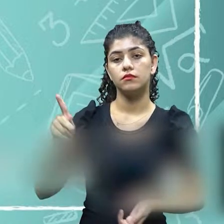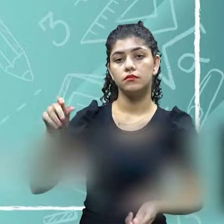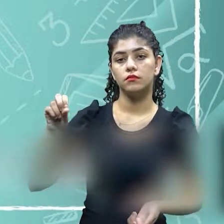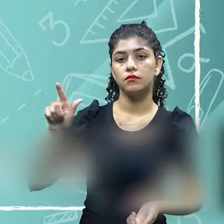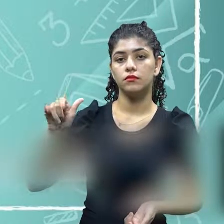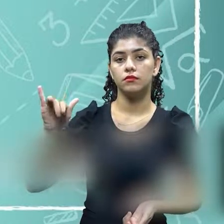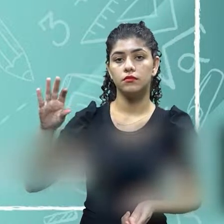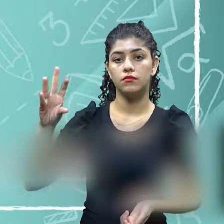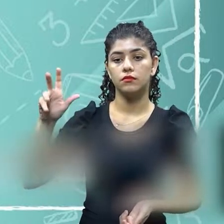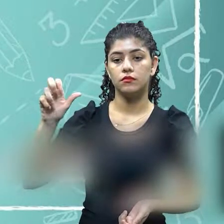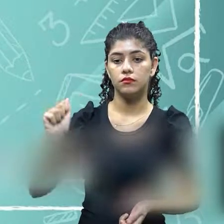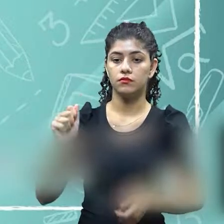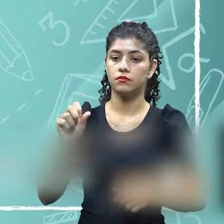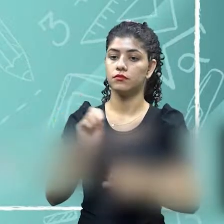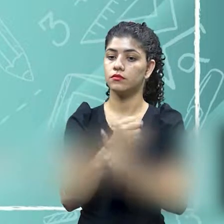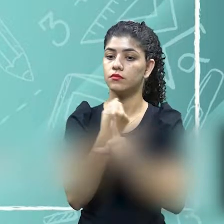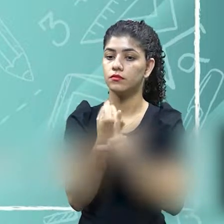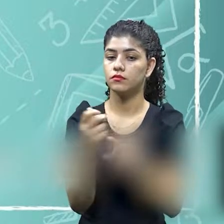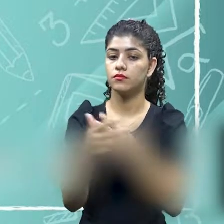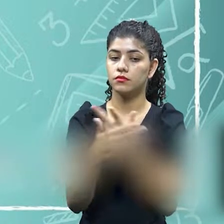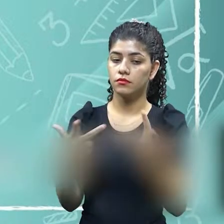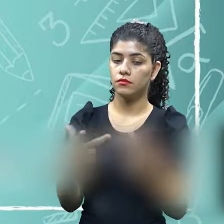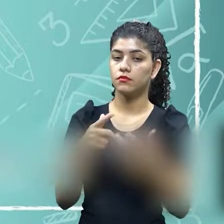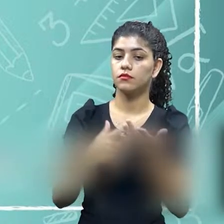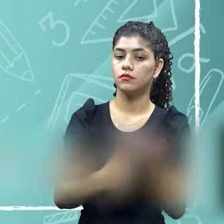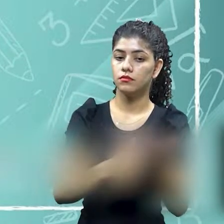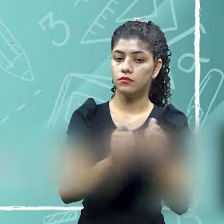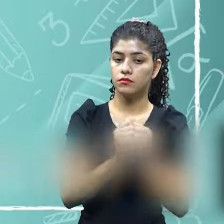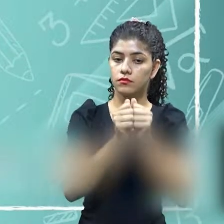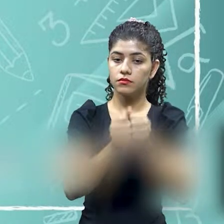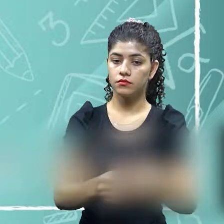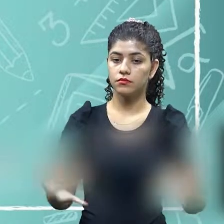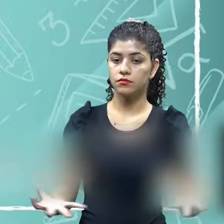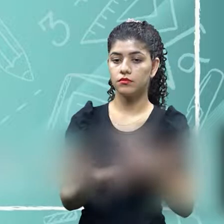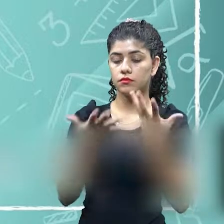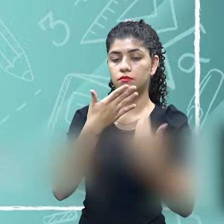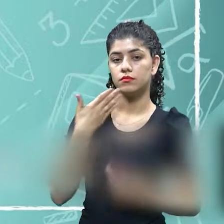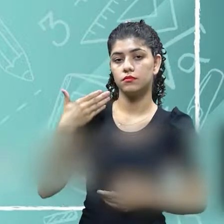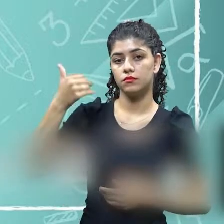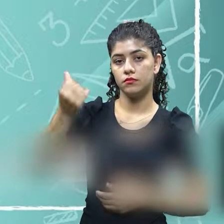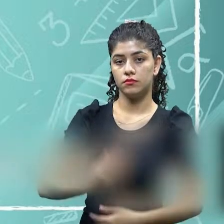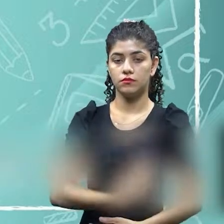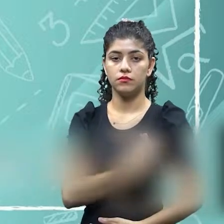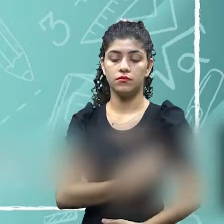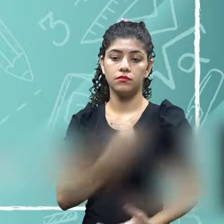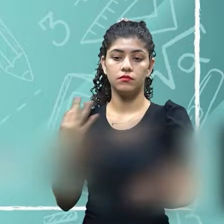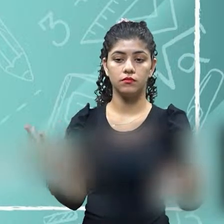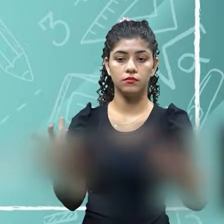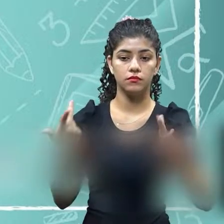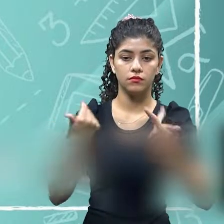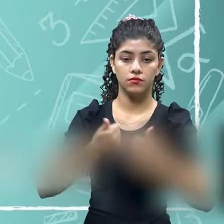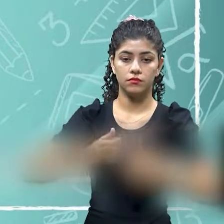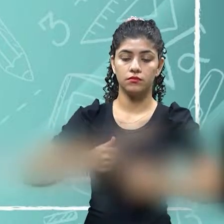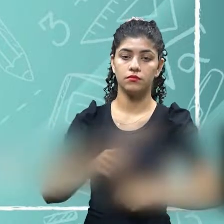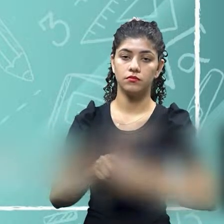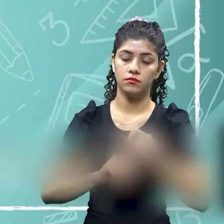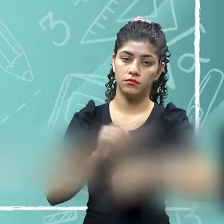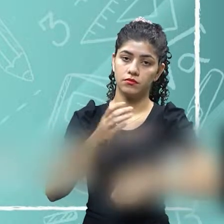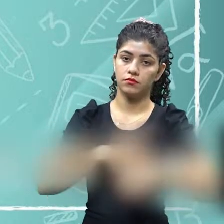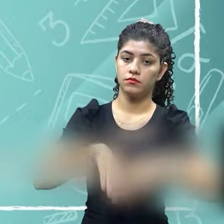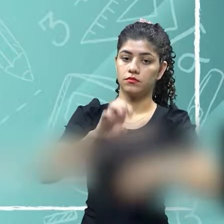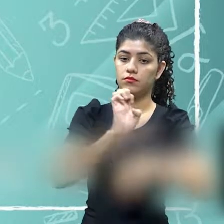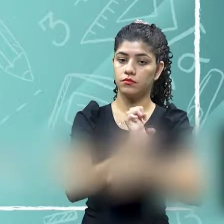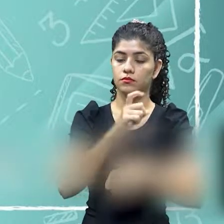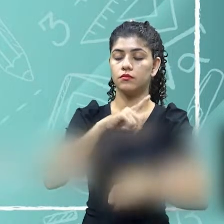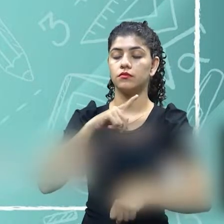econômica, política e social entre países membros, colaborando para o aumento e a qualidade de vida dos cidadãos que habitam os estados